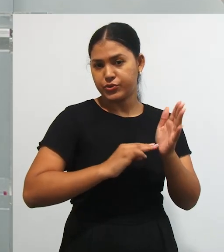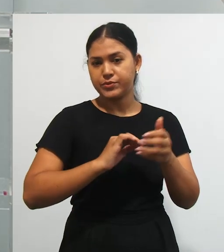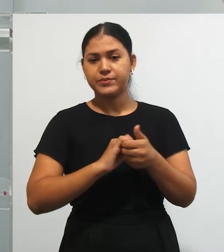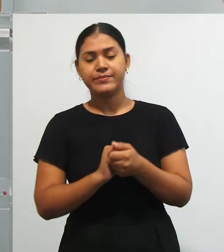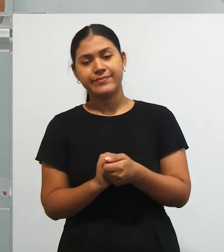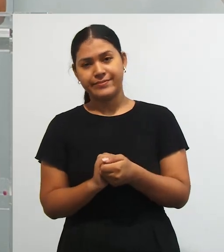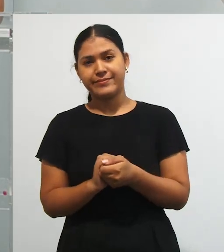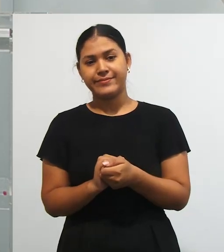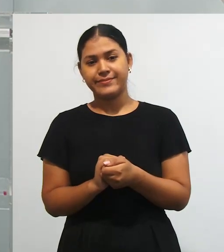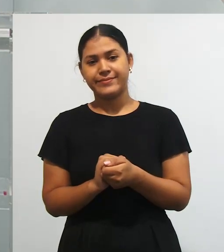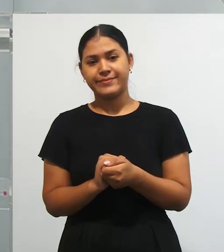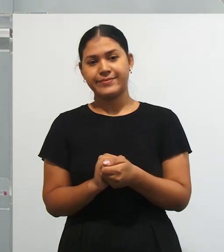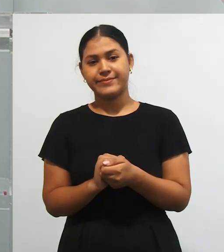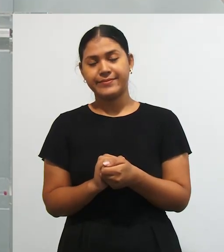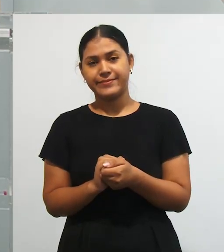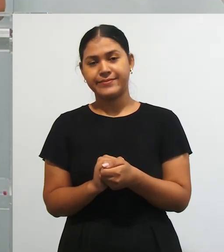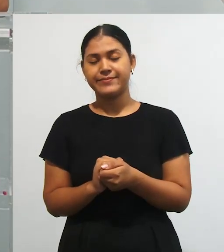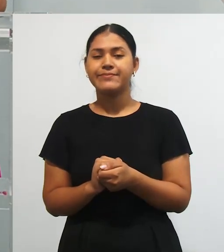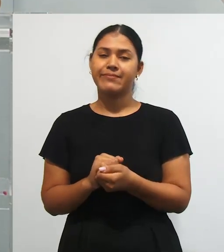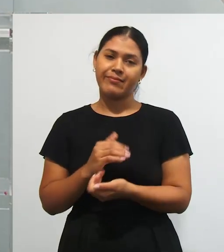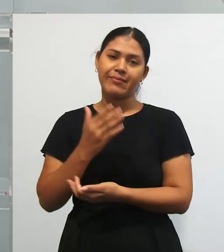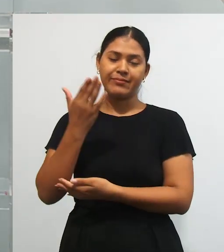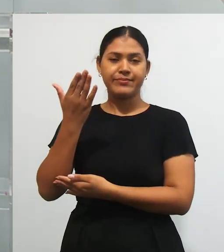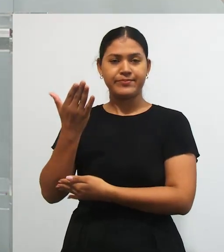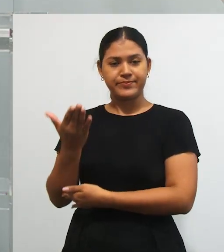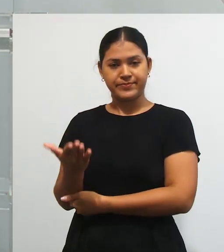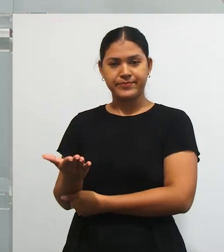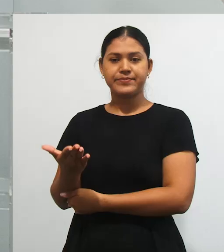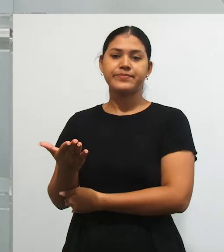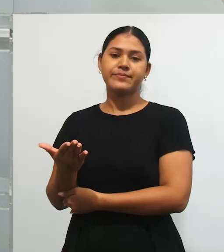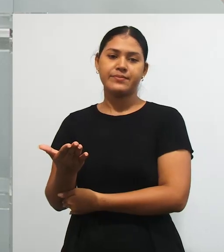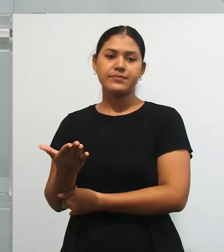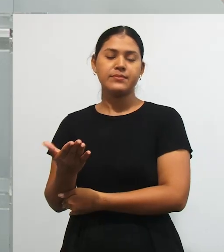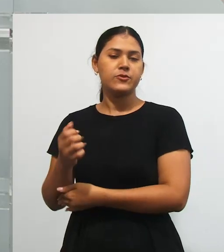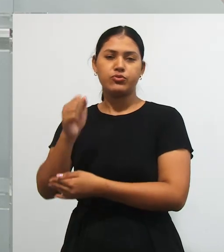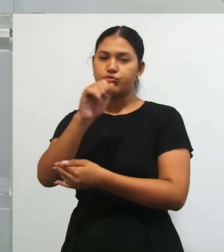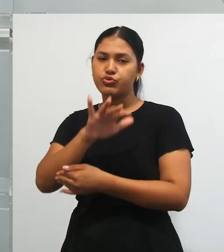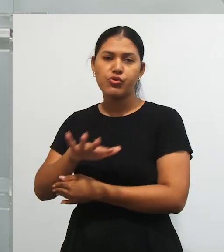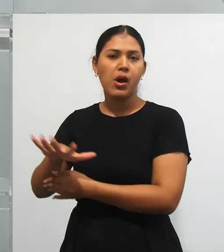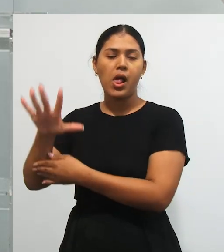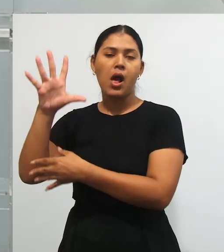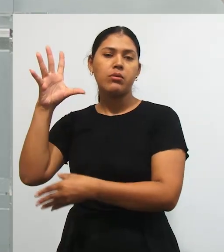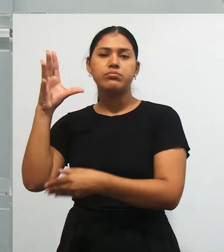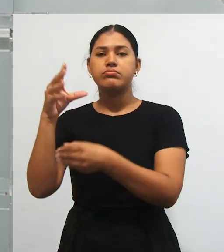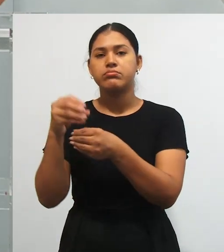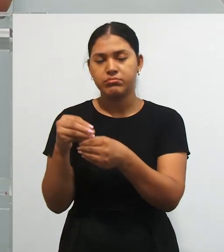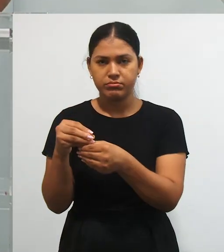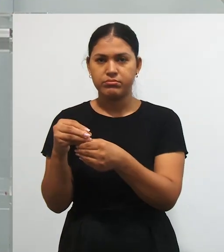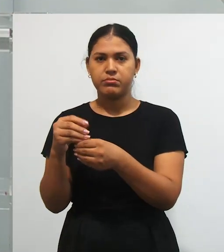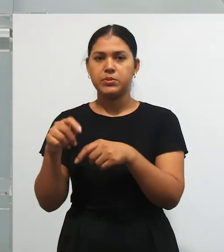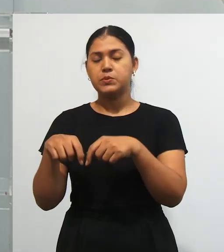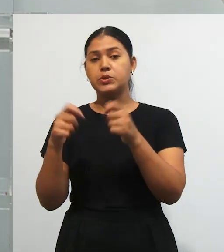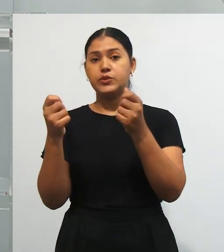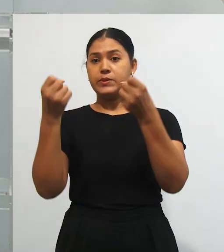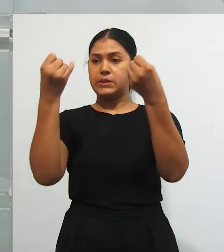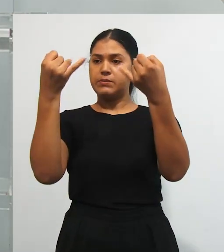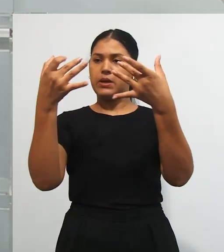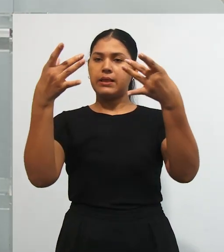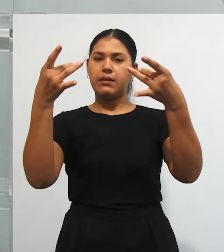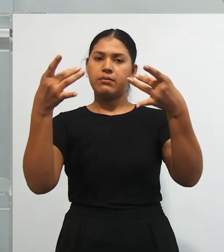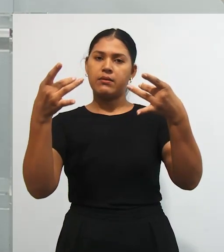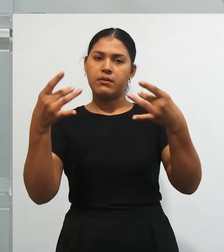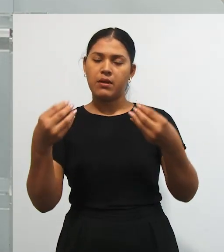tá? É claro que aqui eu trouxe generalizações, evidentemente. Não tem como eu discutir todo o processo